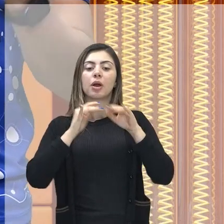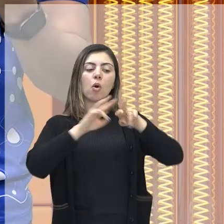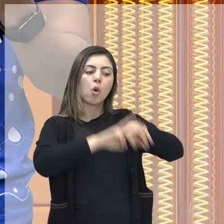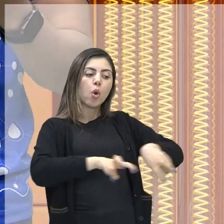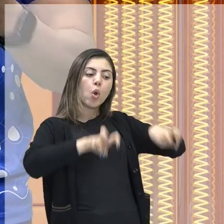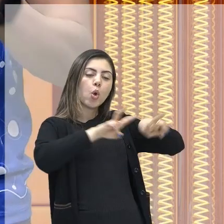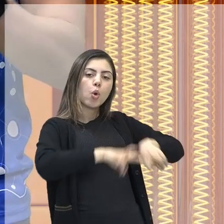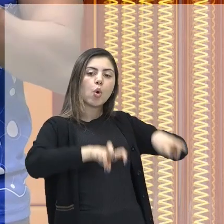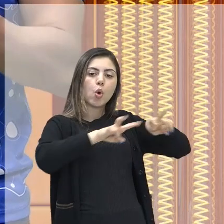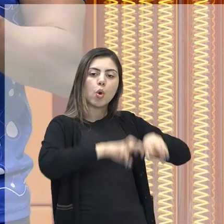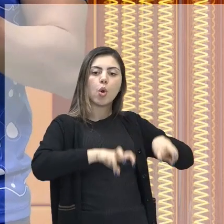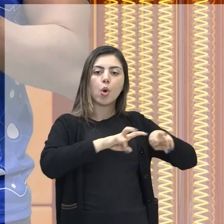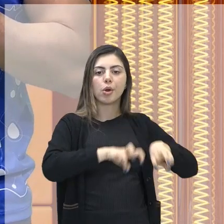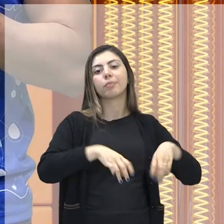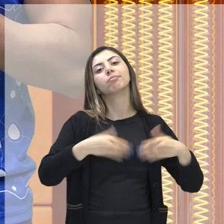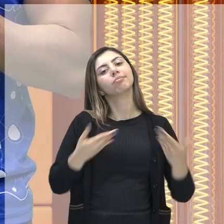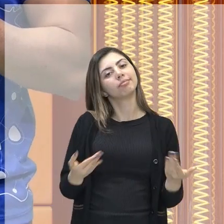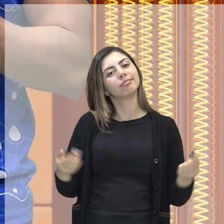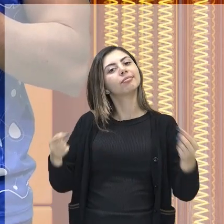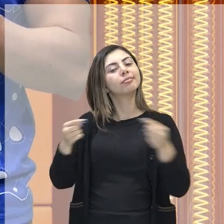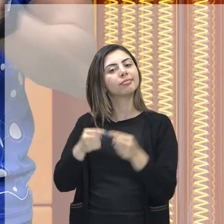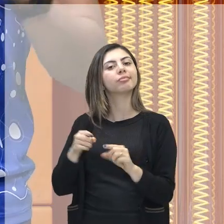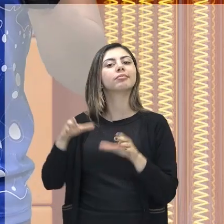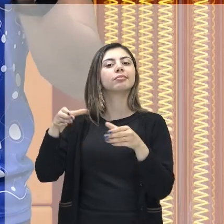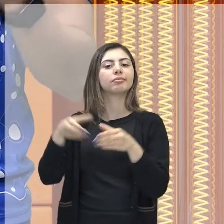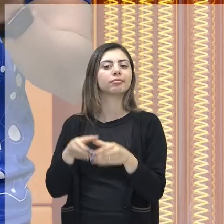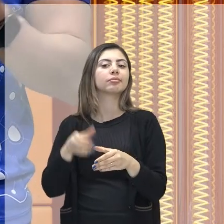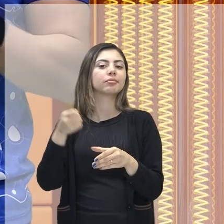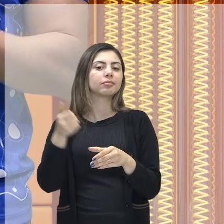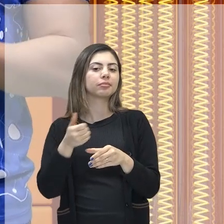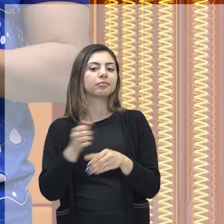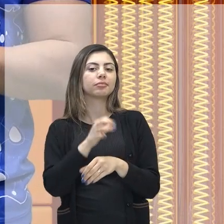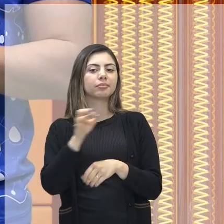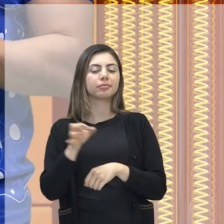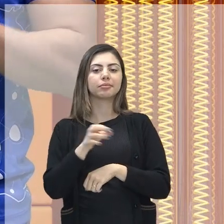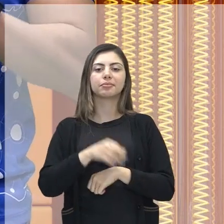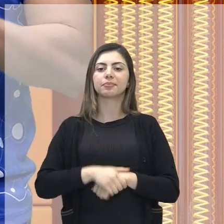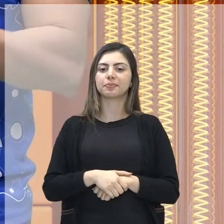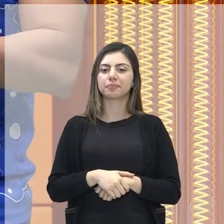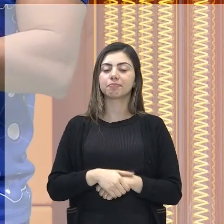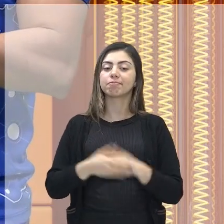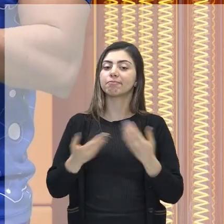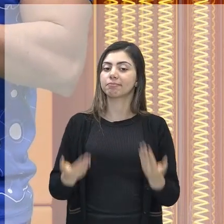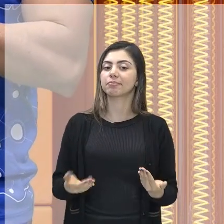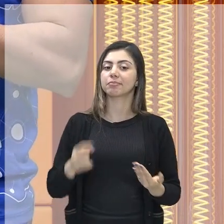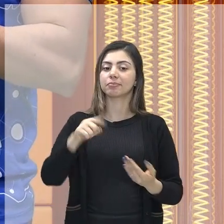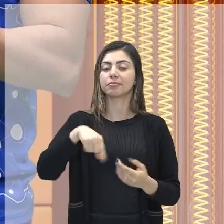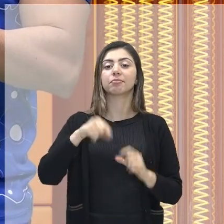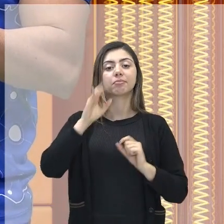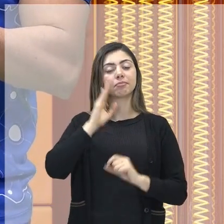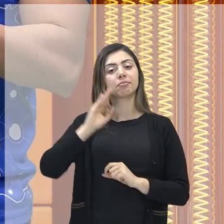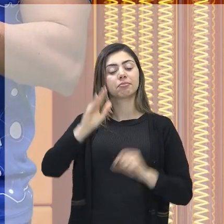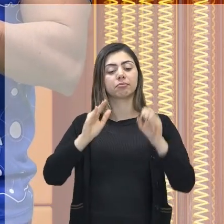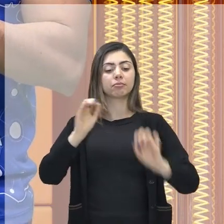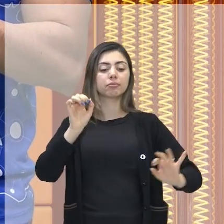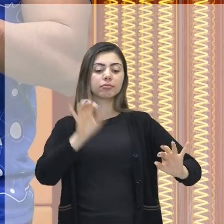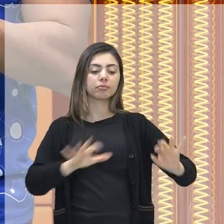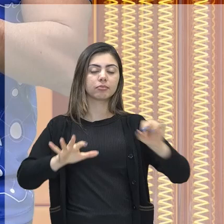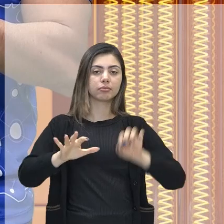de uma forma geral, que vão também ser abarcados ali pelo chamado setor primário. Então essas são as principais áreas